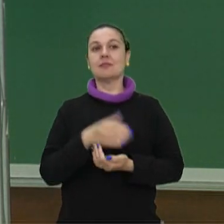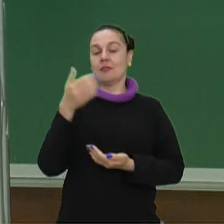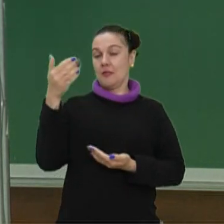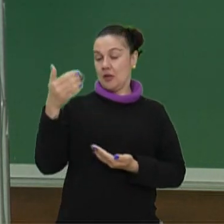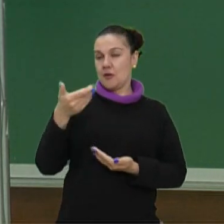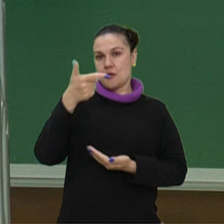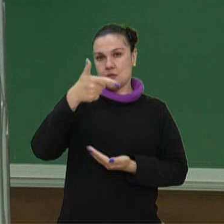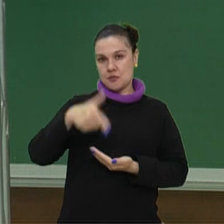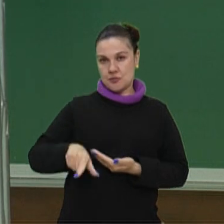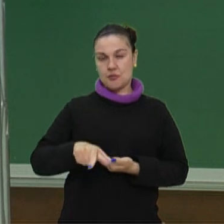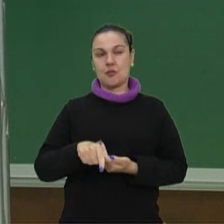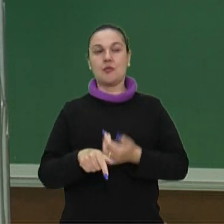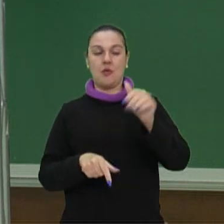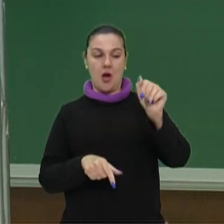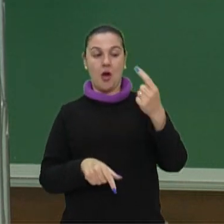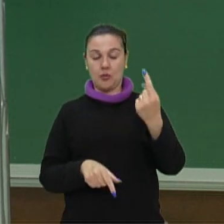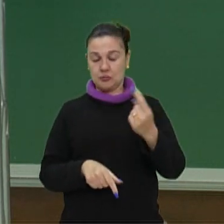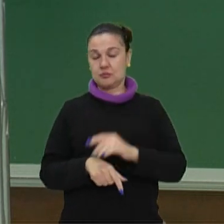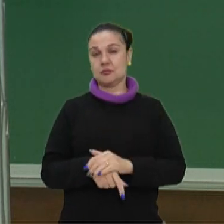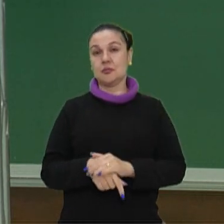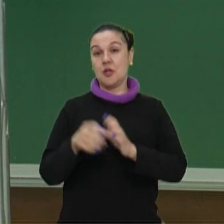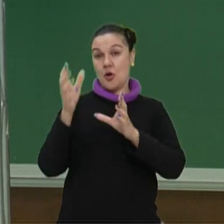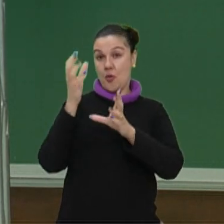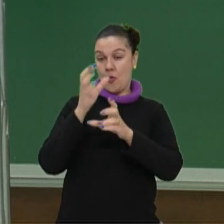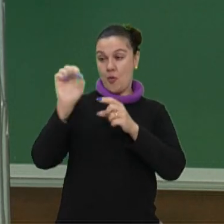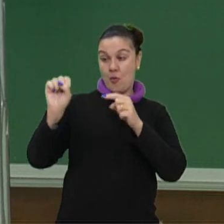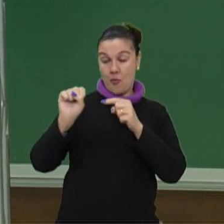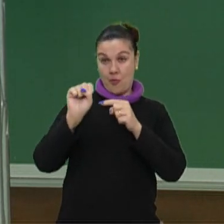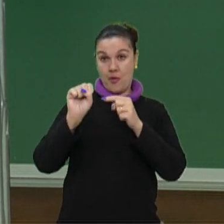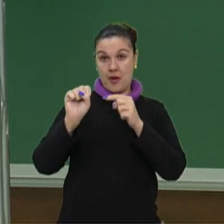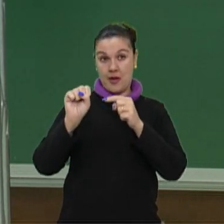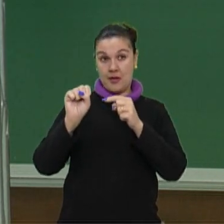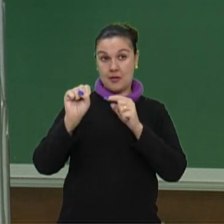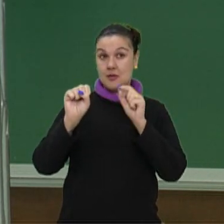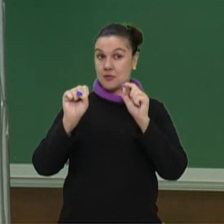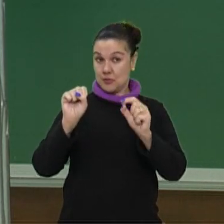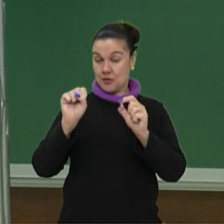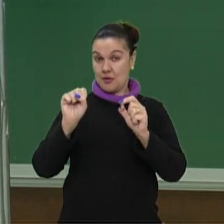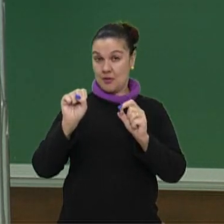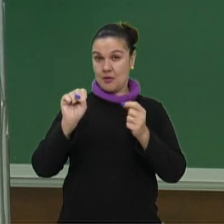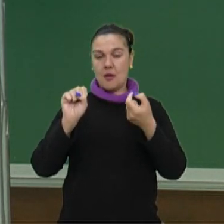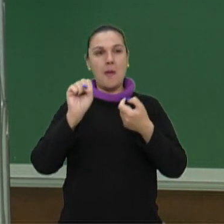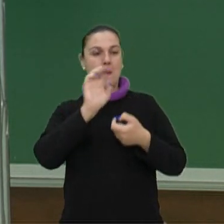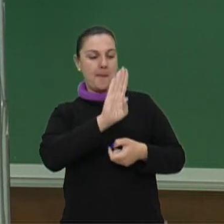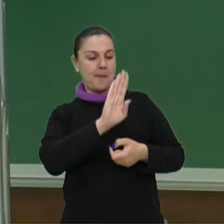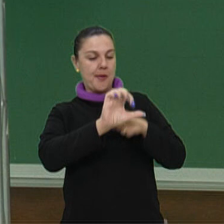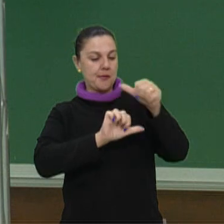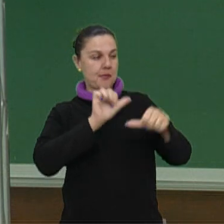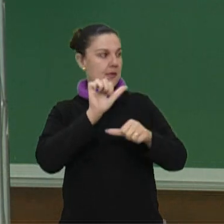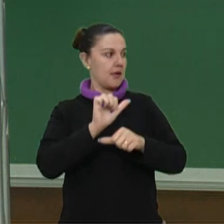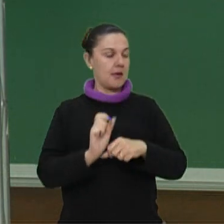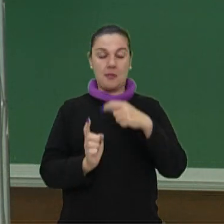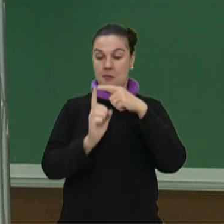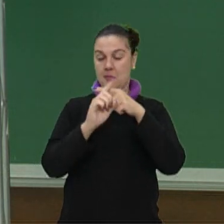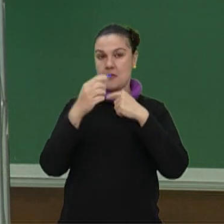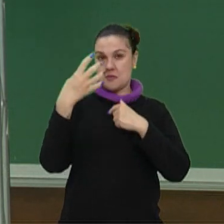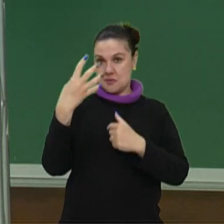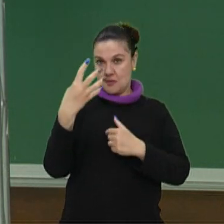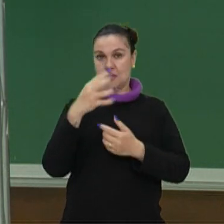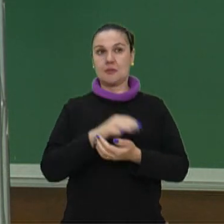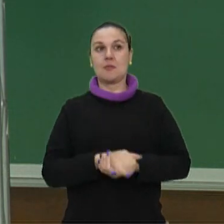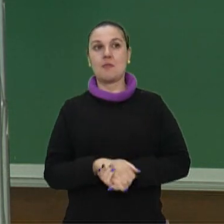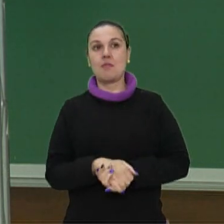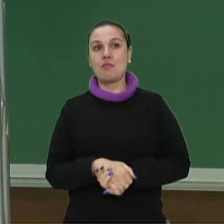Aqui, de novo, A vale 1. A minha soma, né, a soma das raízes vai dar o B com sinal trocado. O B é menos 4. Troca sinal, a soma é